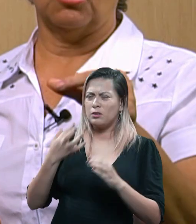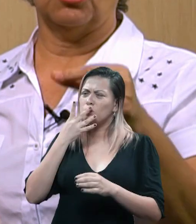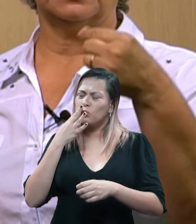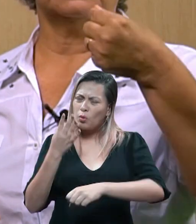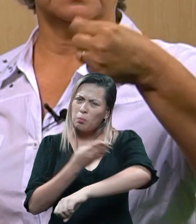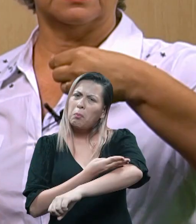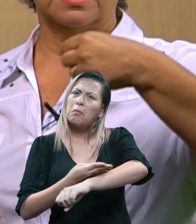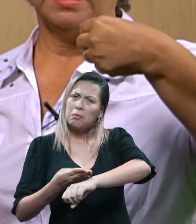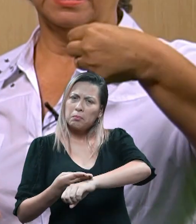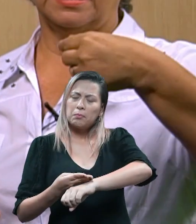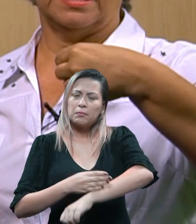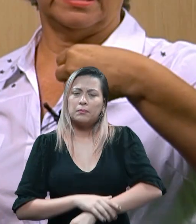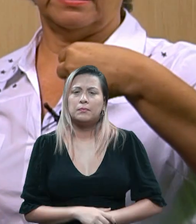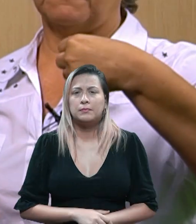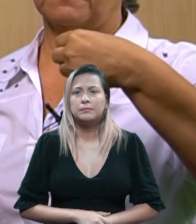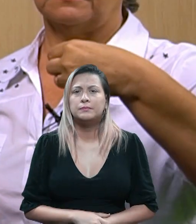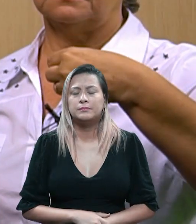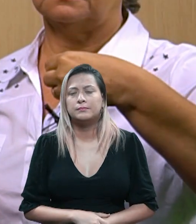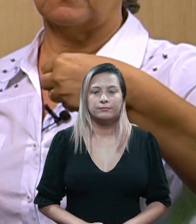Você olha, ele tem...